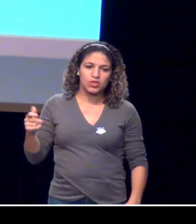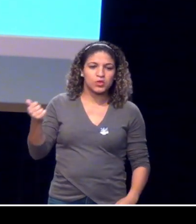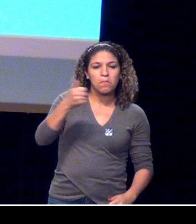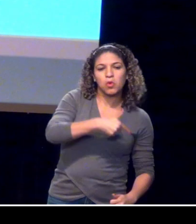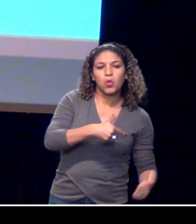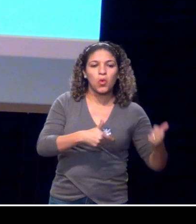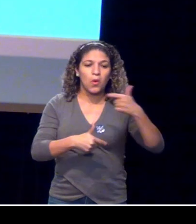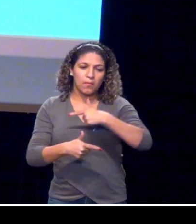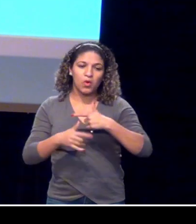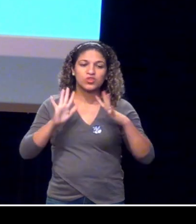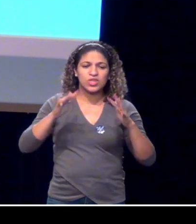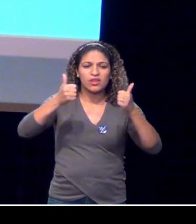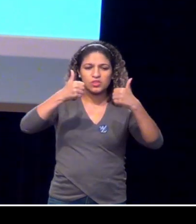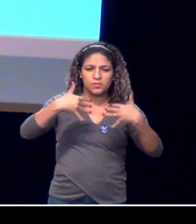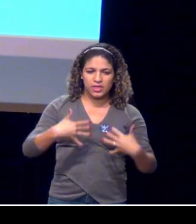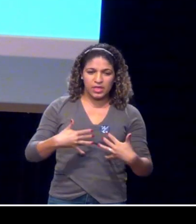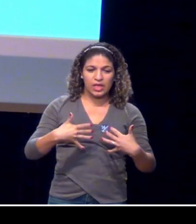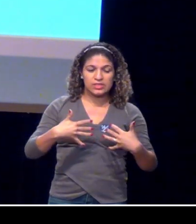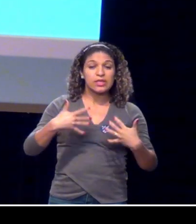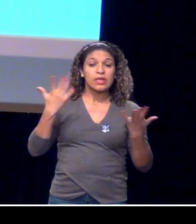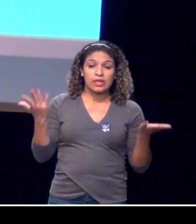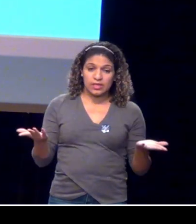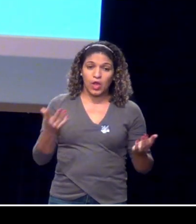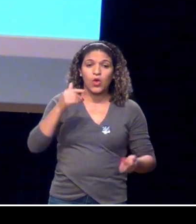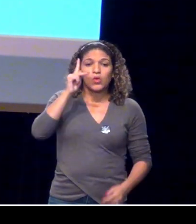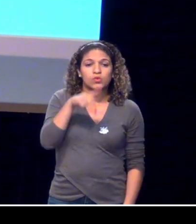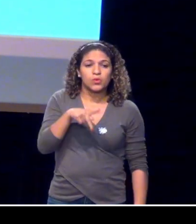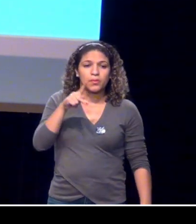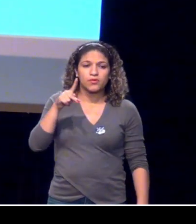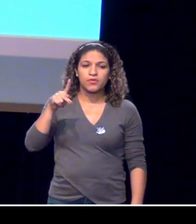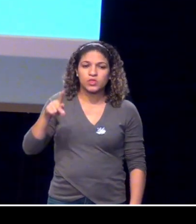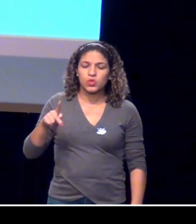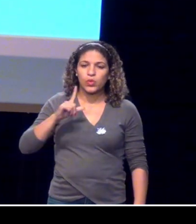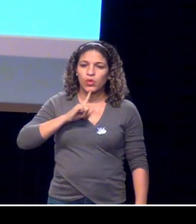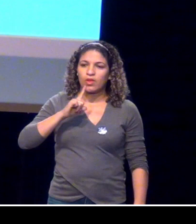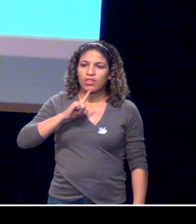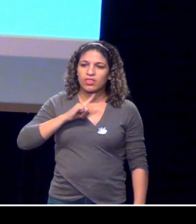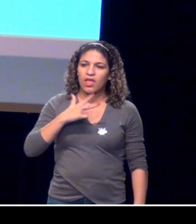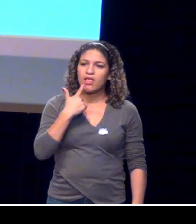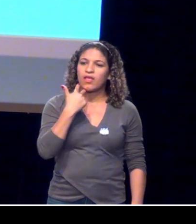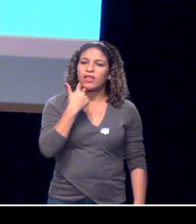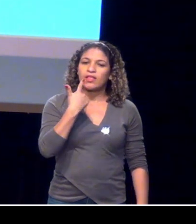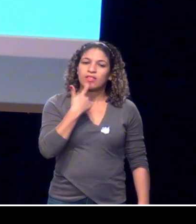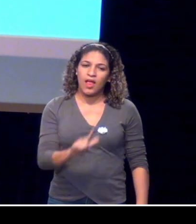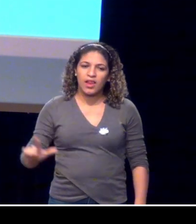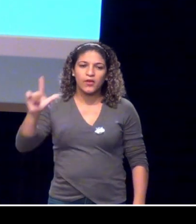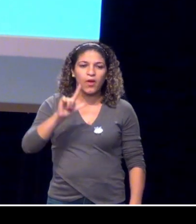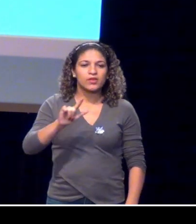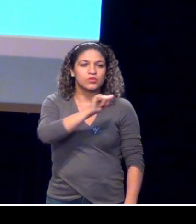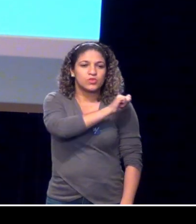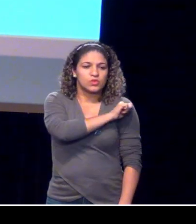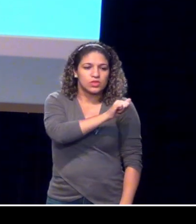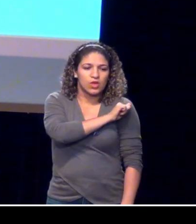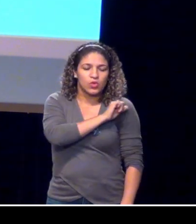os alunos, eu já falei. Quer dizer, essas entonações que o professor tem na sua linguagem em relação aos seus